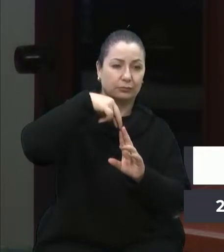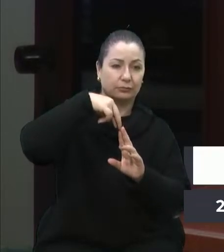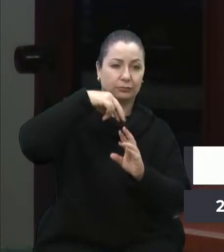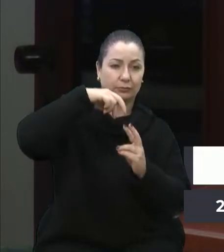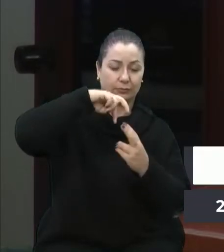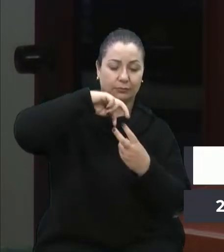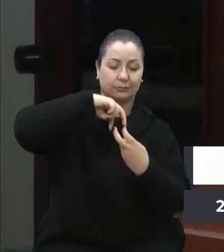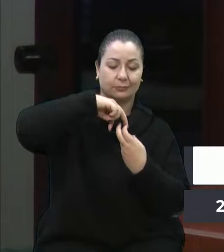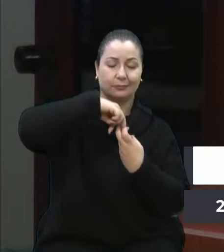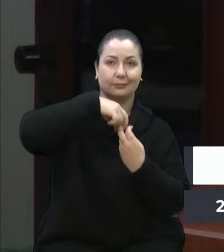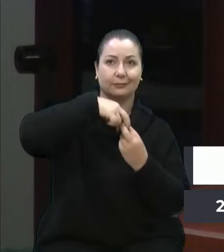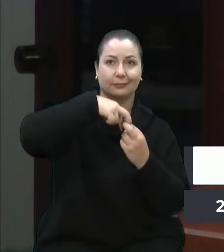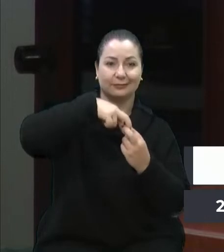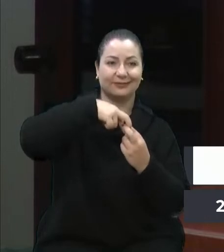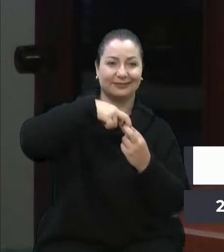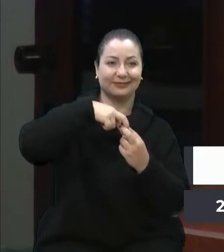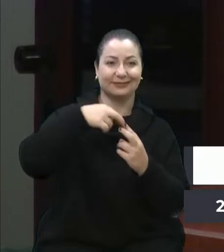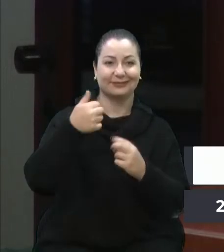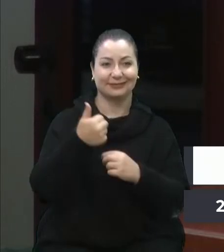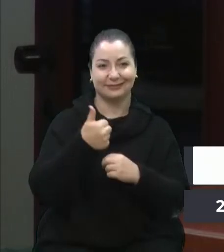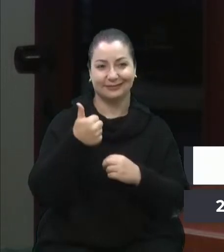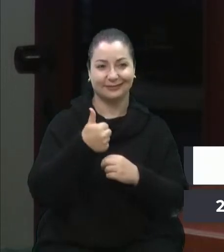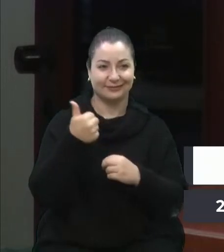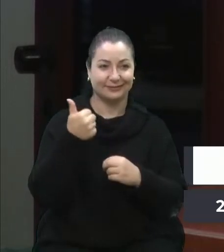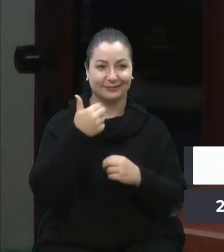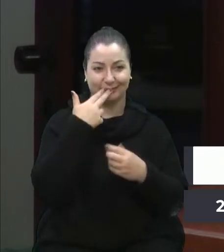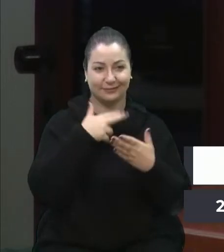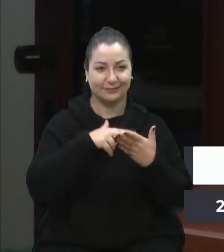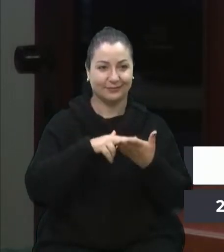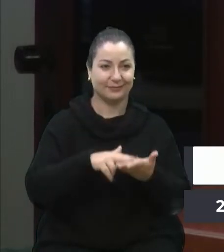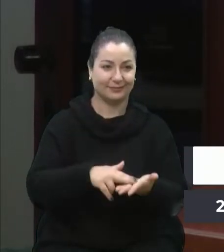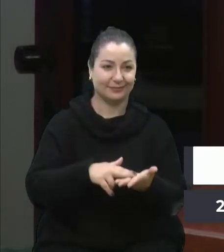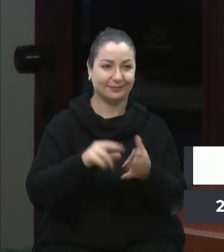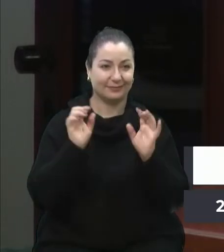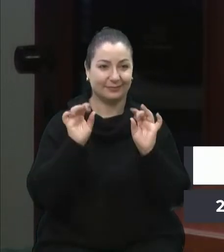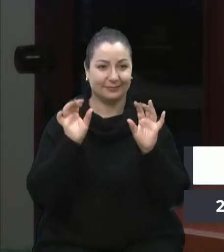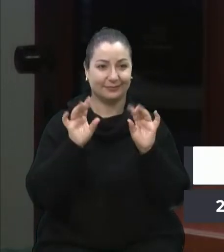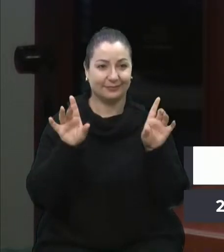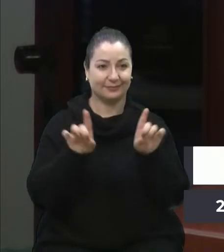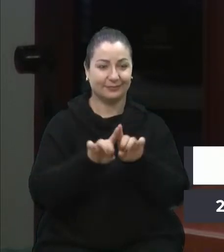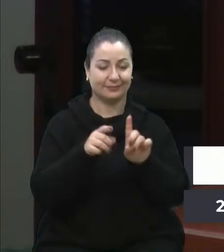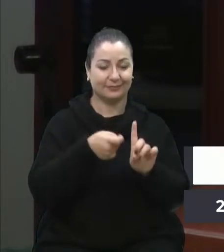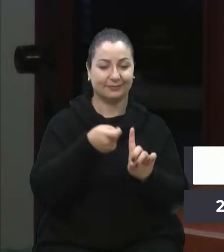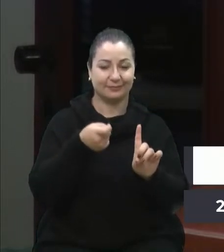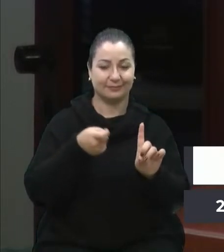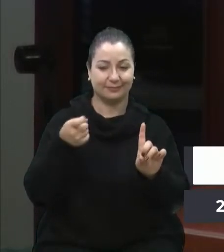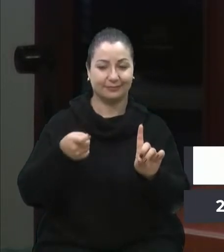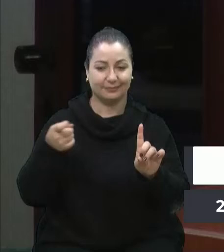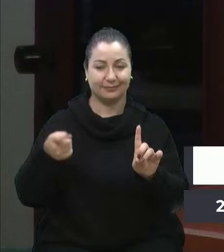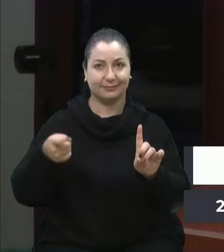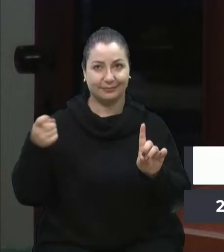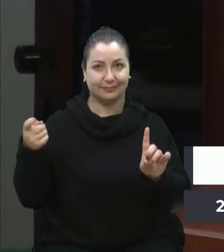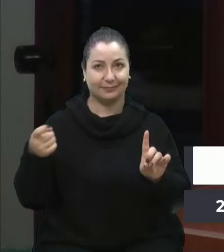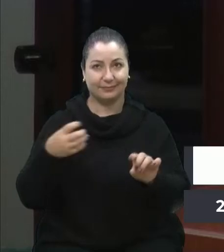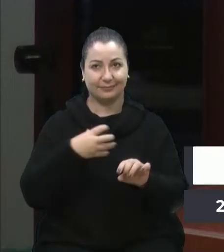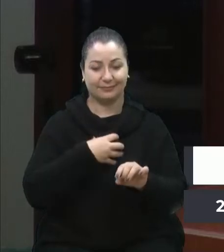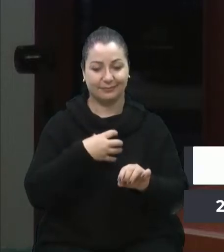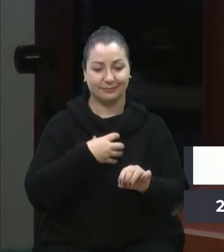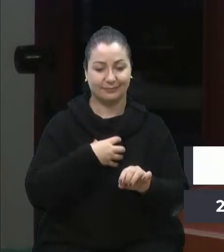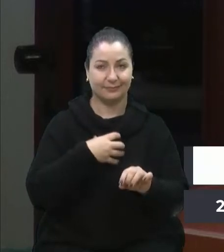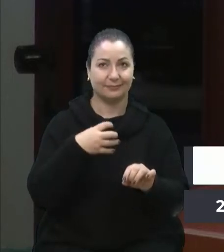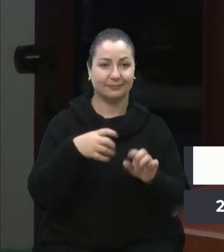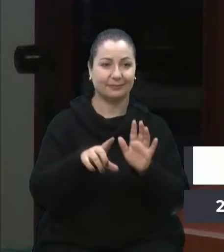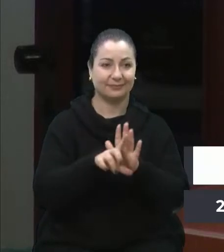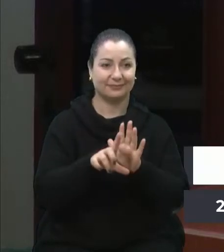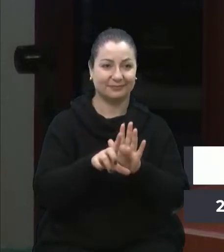150, parágrafo 6º e artigo 155-A, concessão de parcelamento na forma e condição estabelecidos em